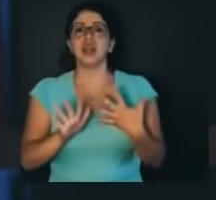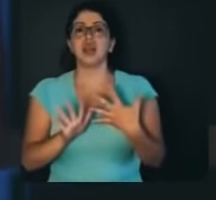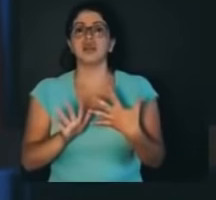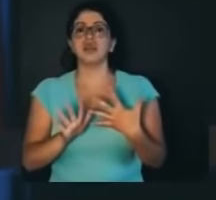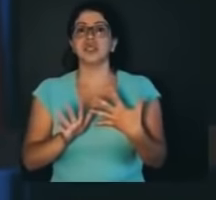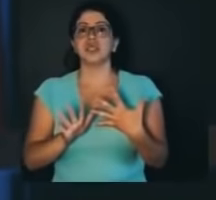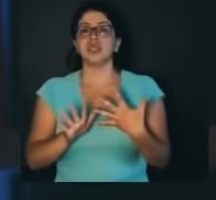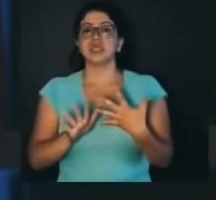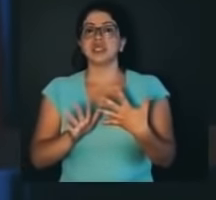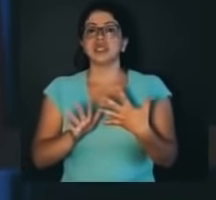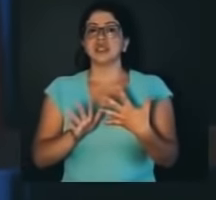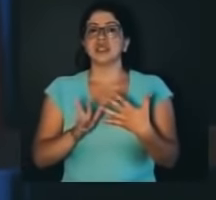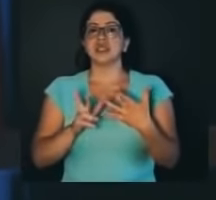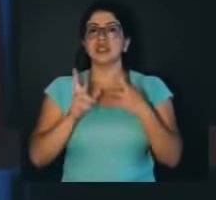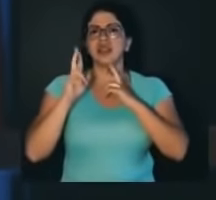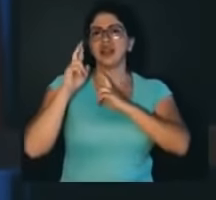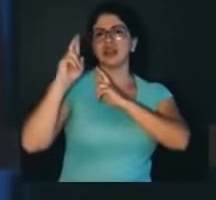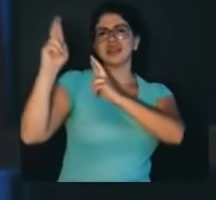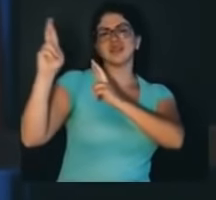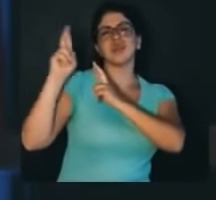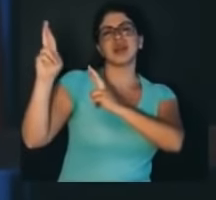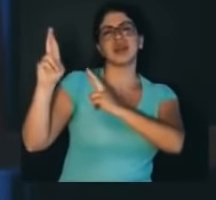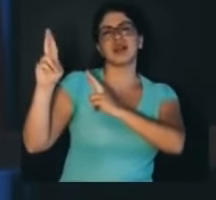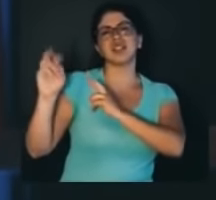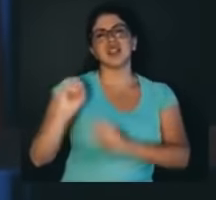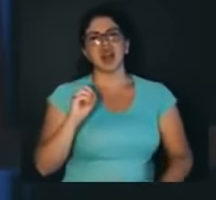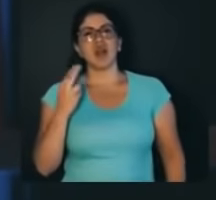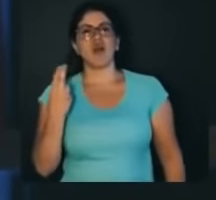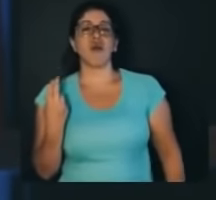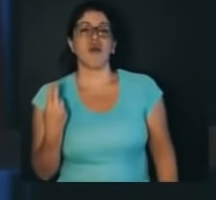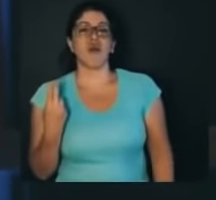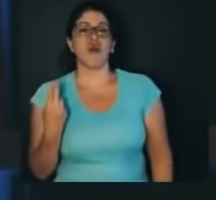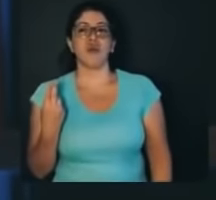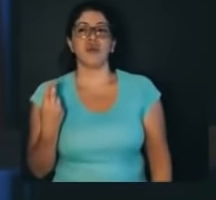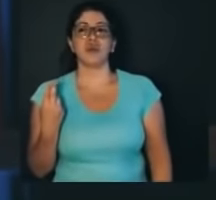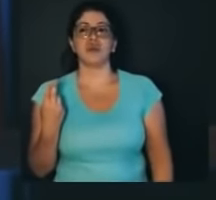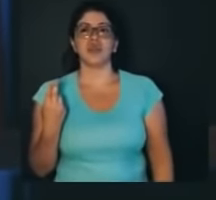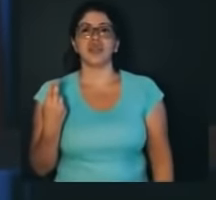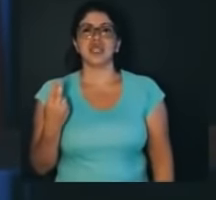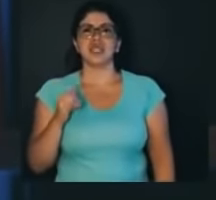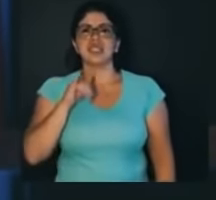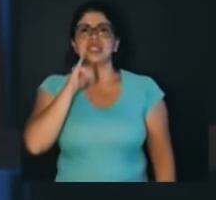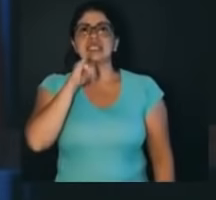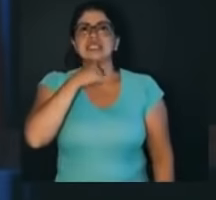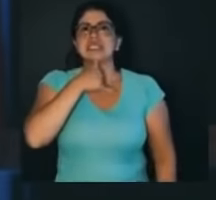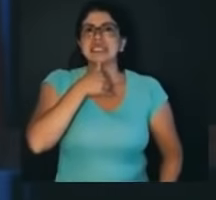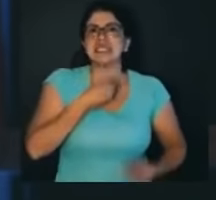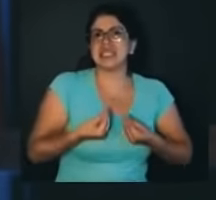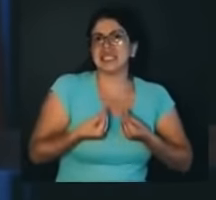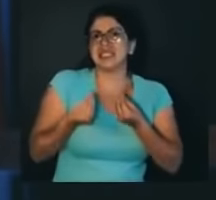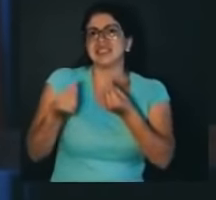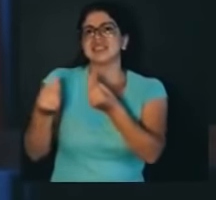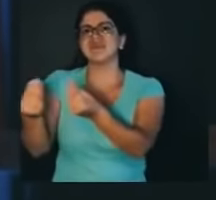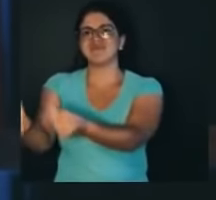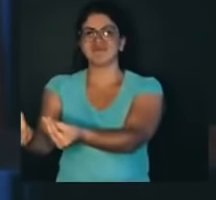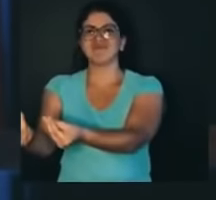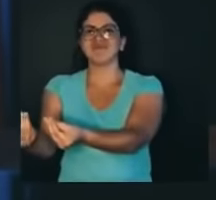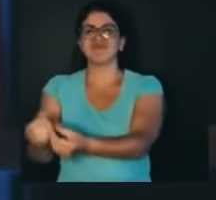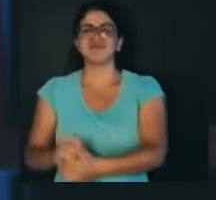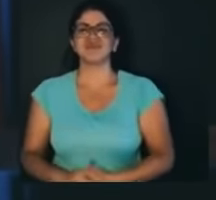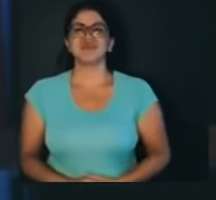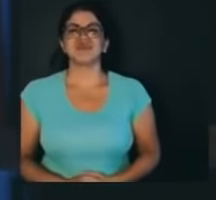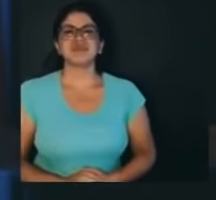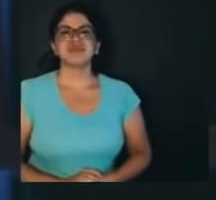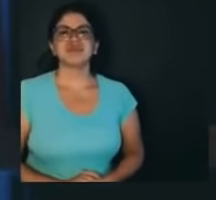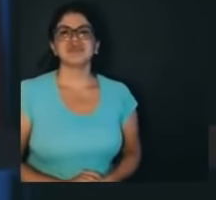destrói vidas. A nossa palavra tem poder. E Tiago, no capítulo número 3, ele vai dizer: a